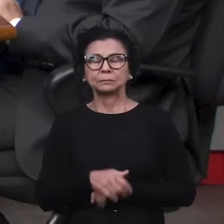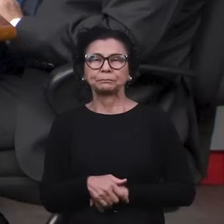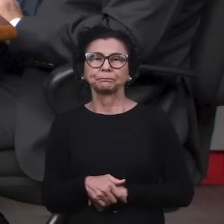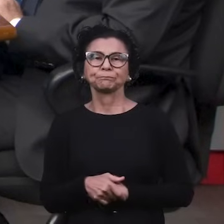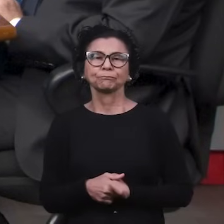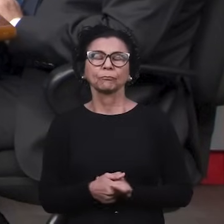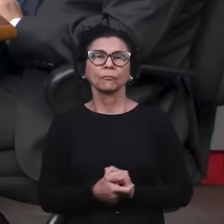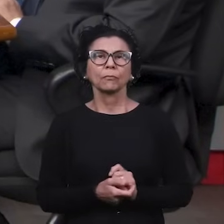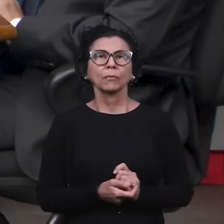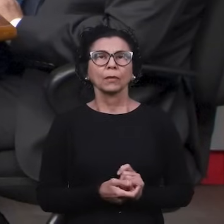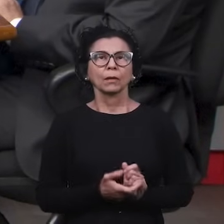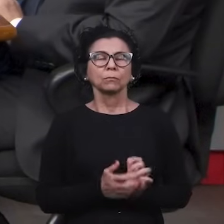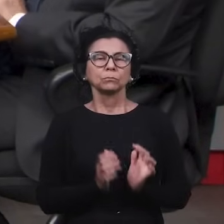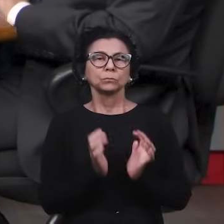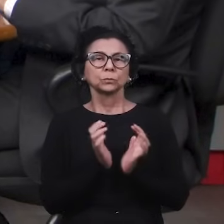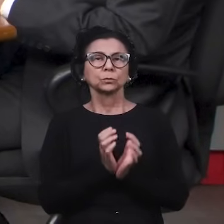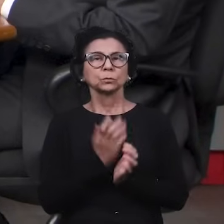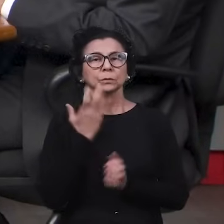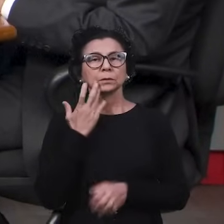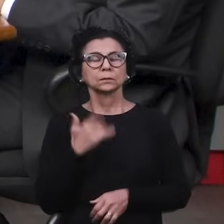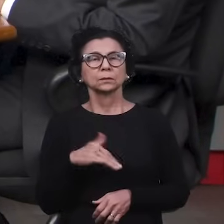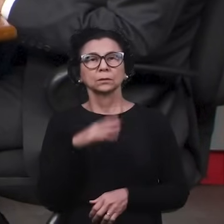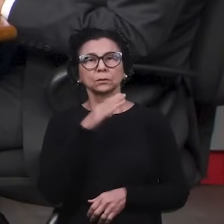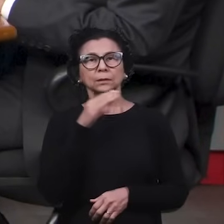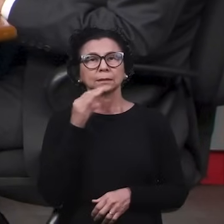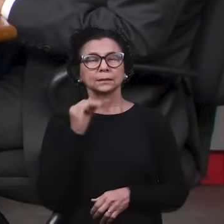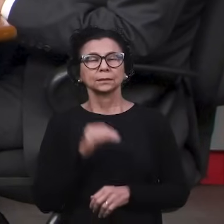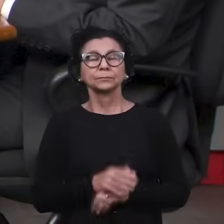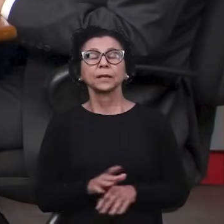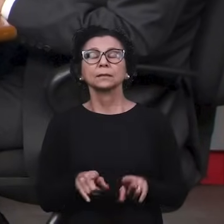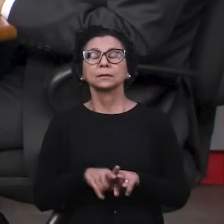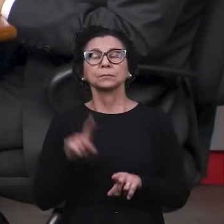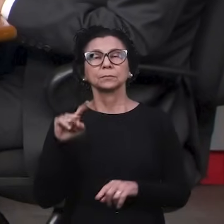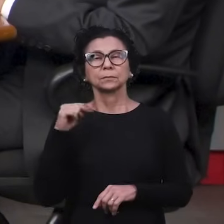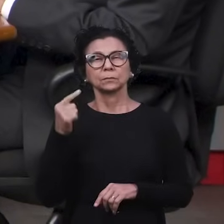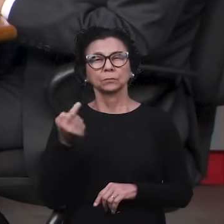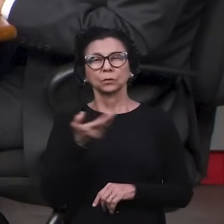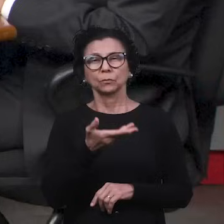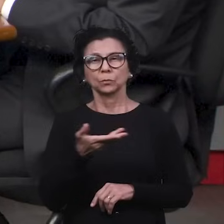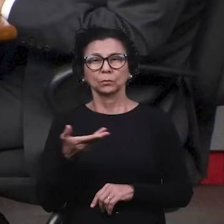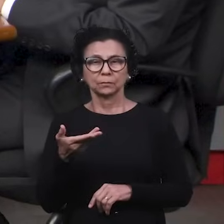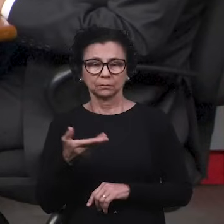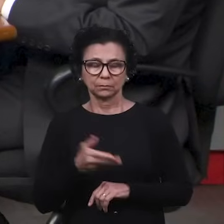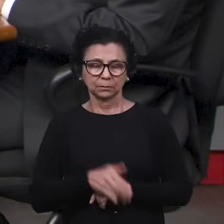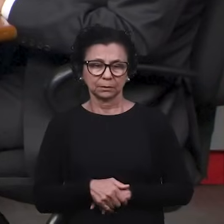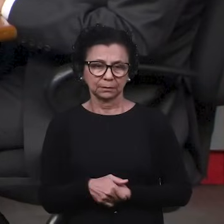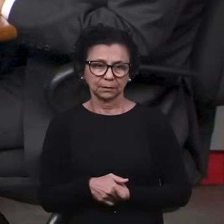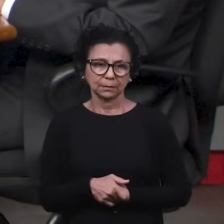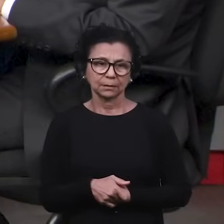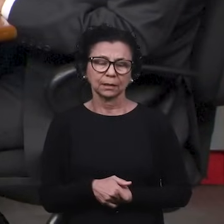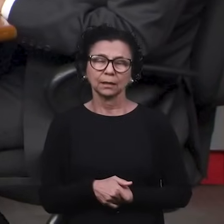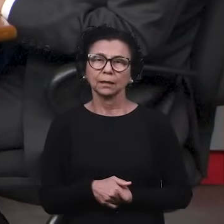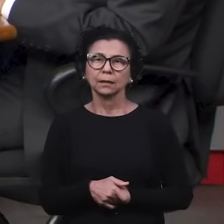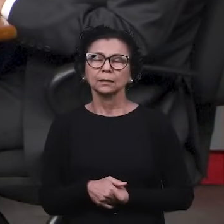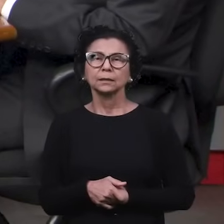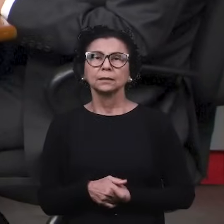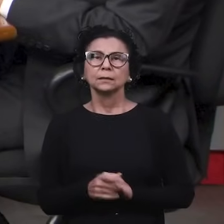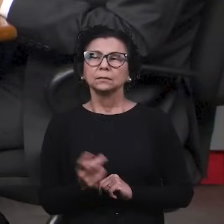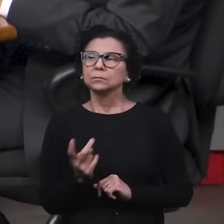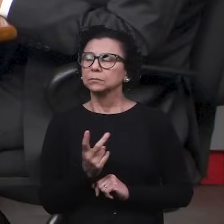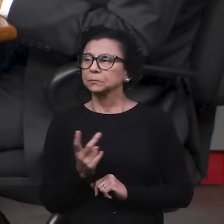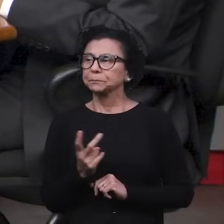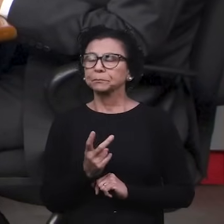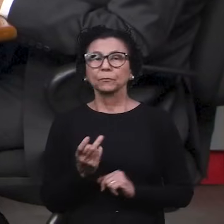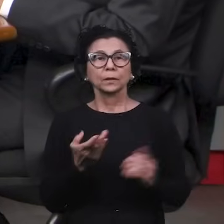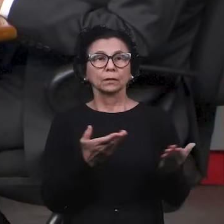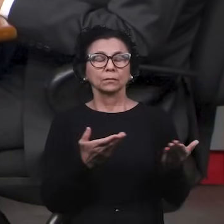hoje sobre professor de classe, porque nós queremos trazer aqui depois, na ética dos jovens, sabe, Eliane e pastor Luiz Fernando, vamos